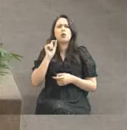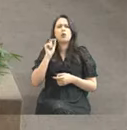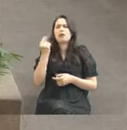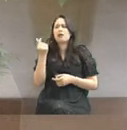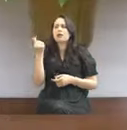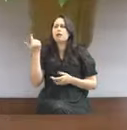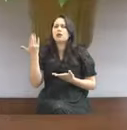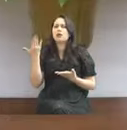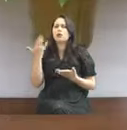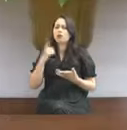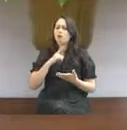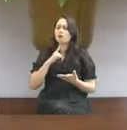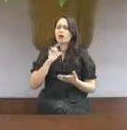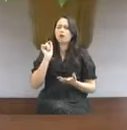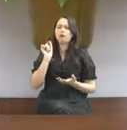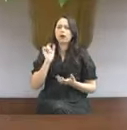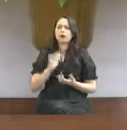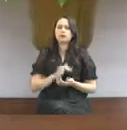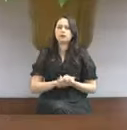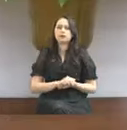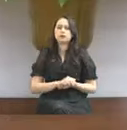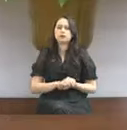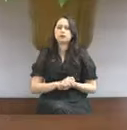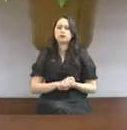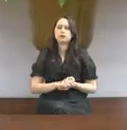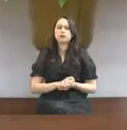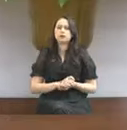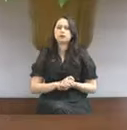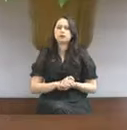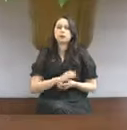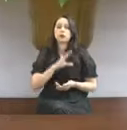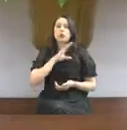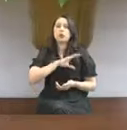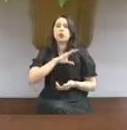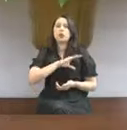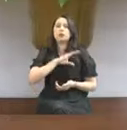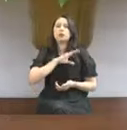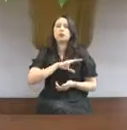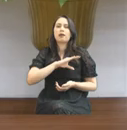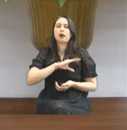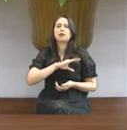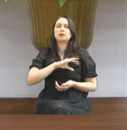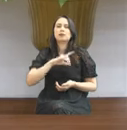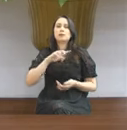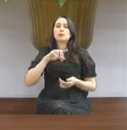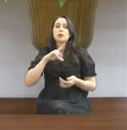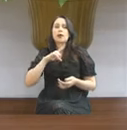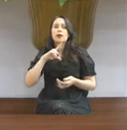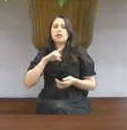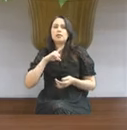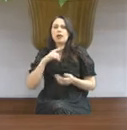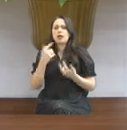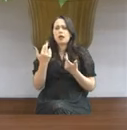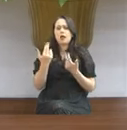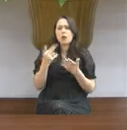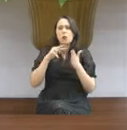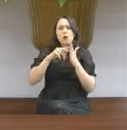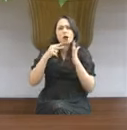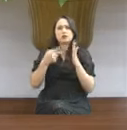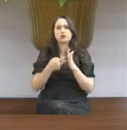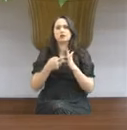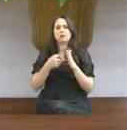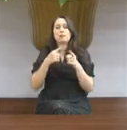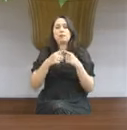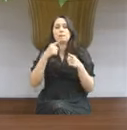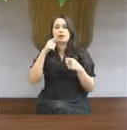precisamos resolver esse negócio. Isso em português é um pleonasmo, mas o grego não tem pleonasmo. É